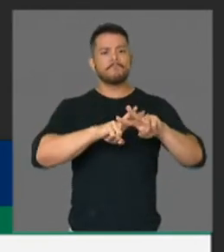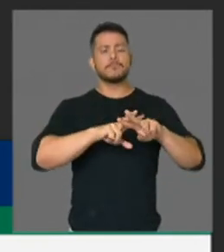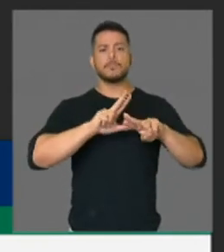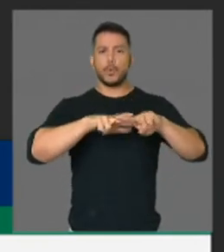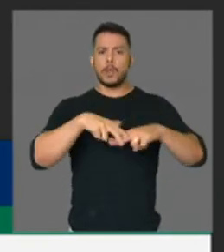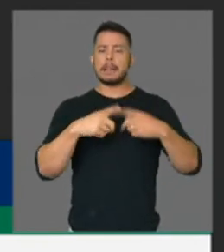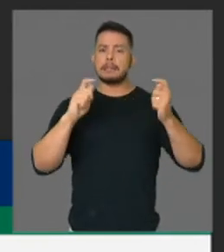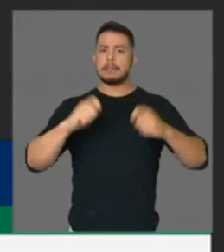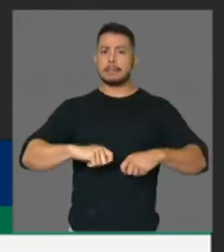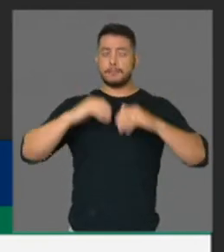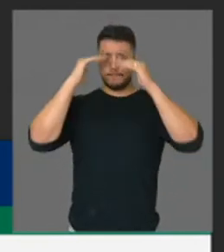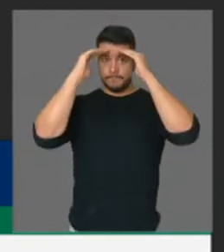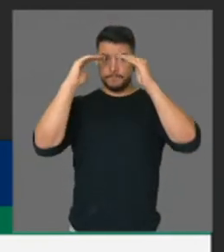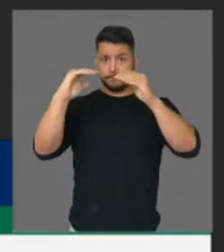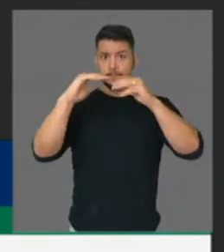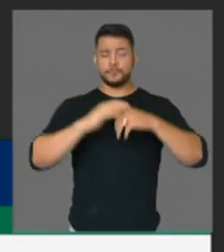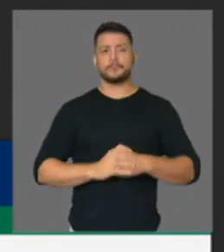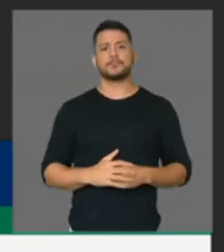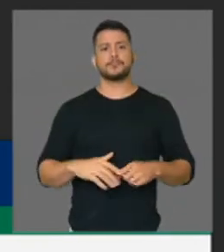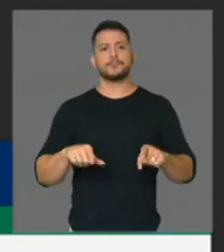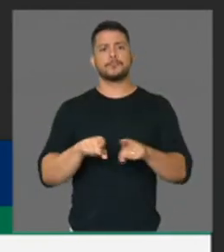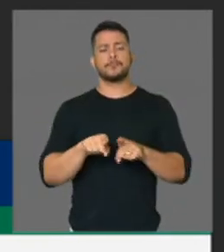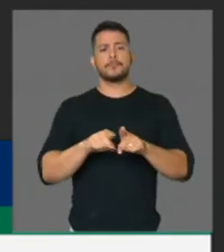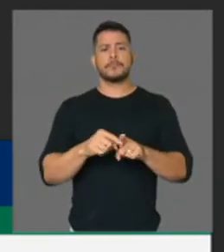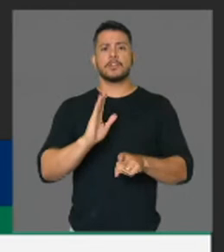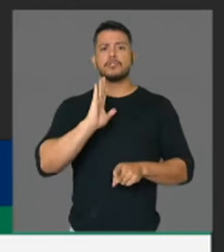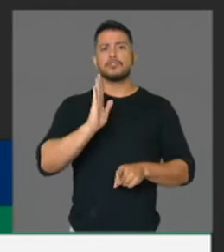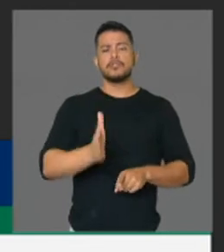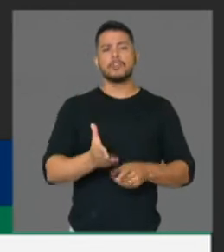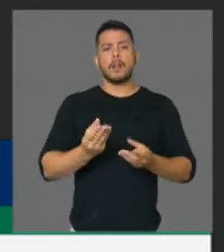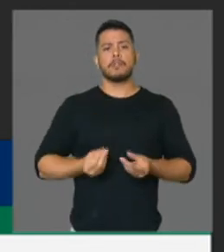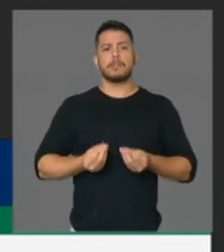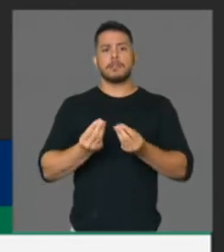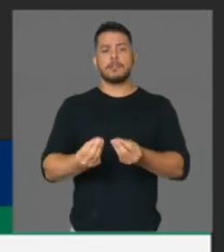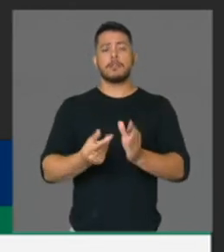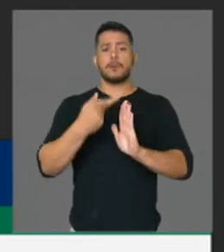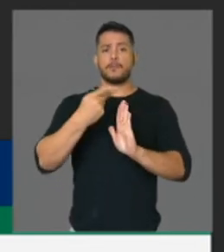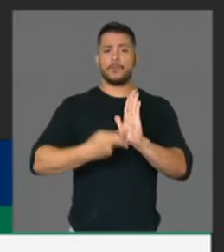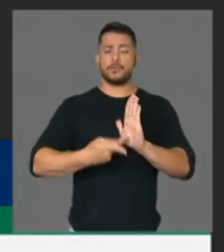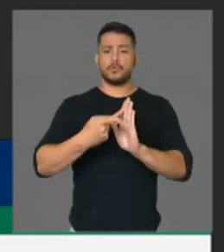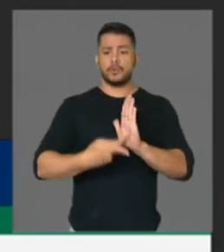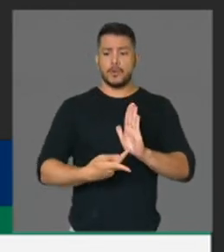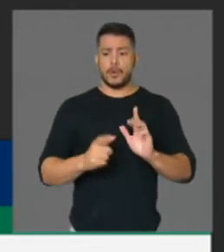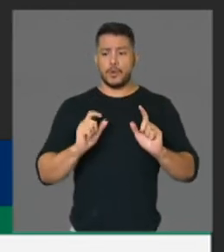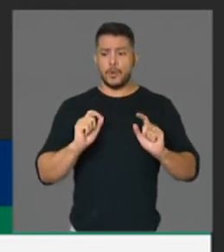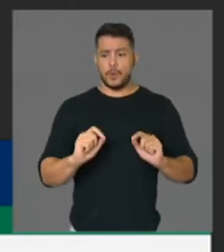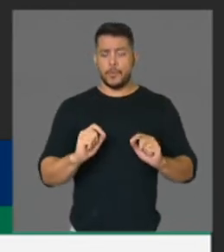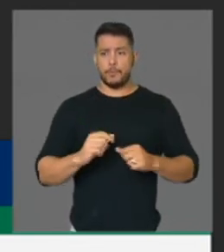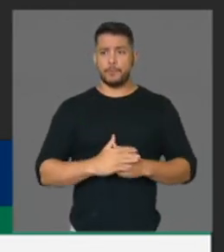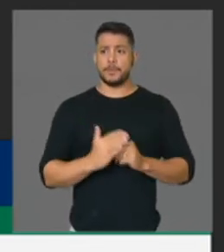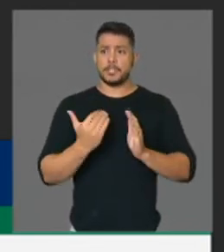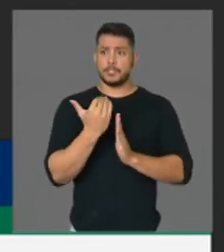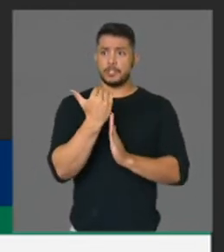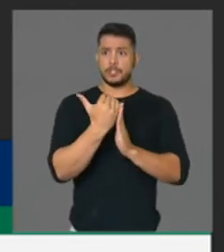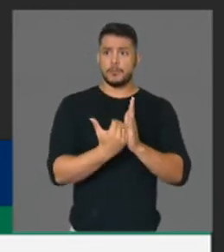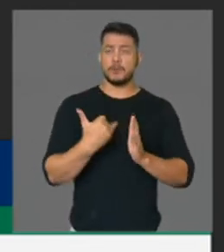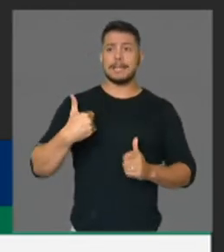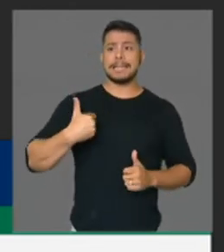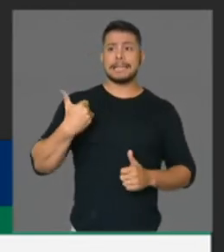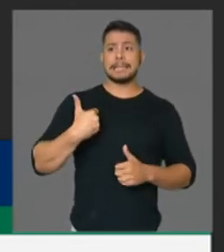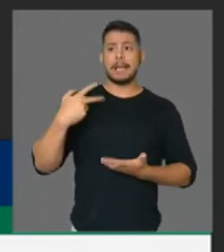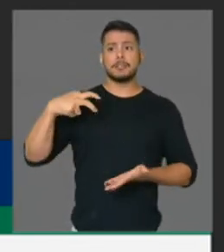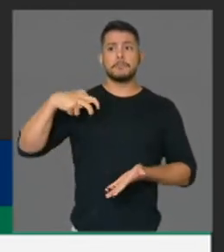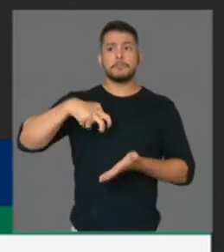ponto que apresentei projeto interessante é o projeto que trata da questão da redução da maioridade penal.